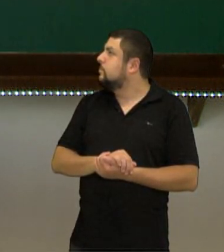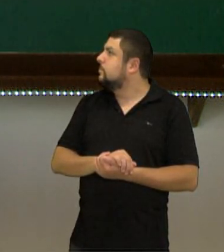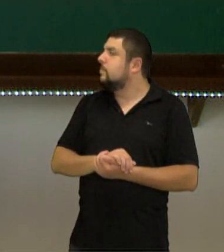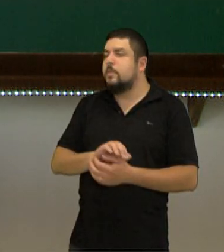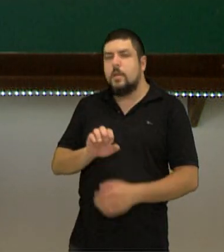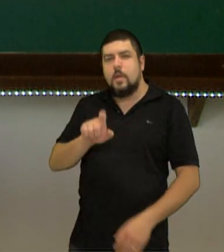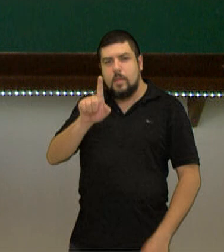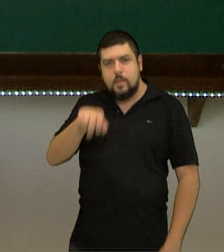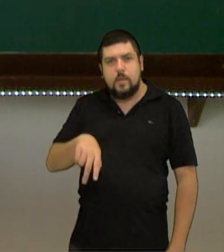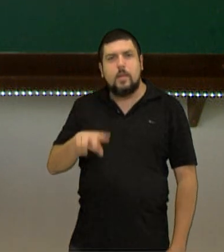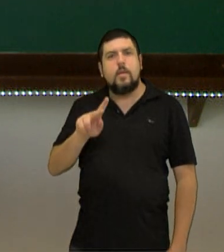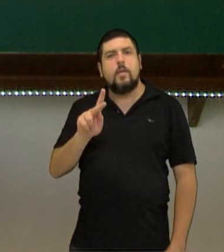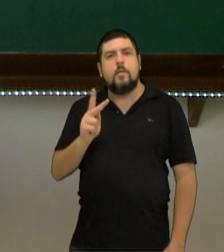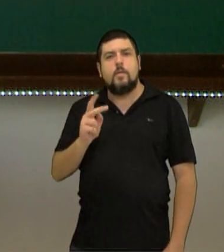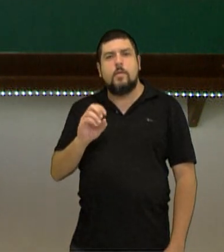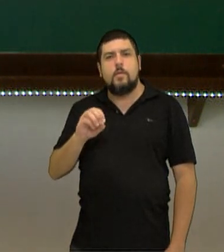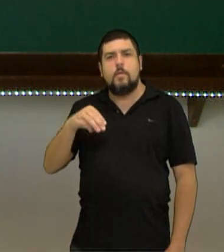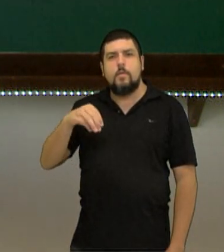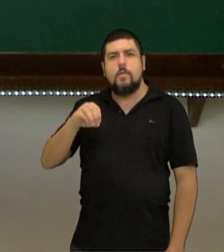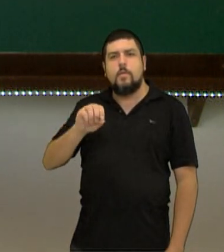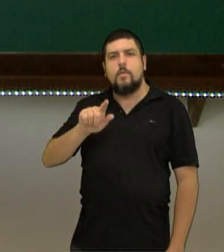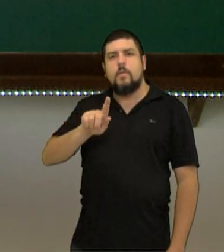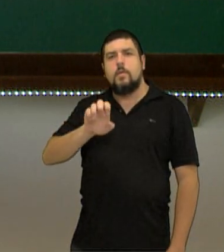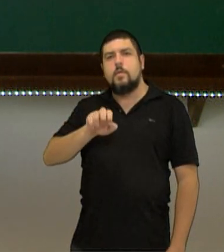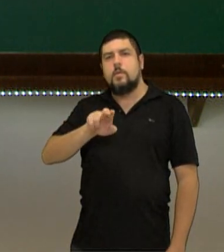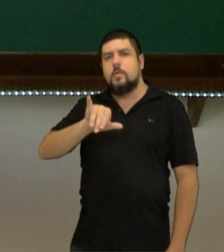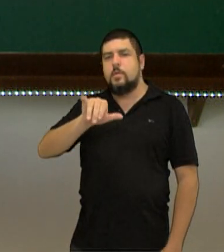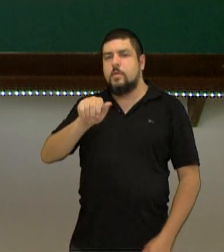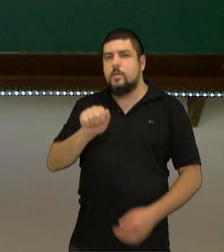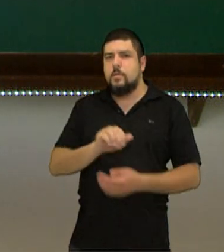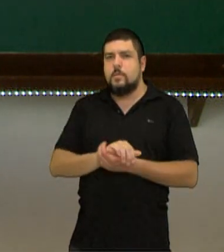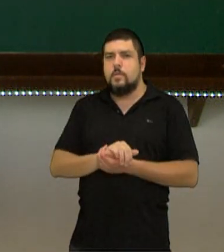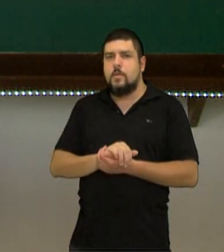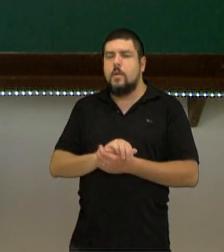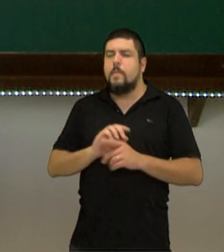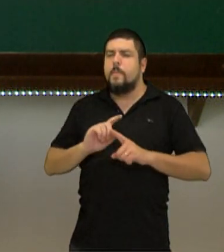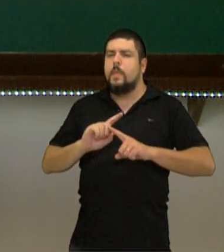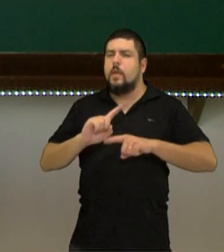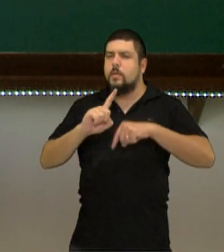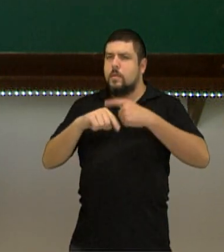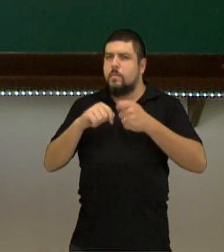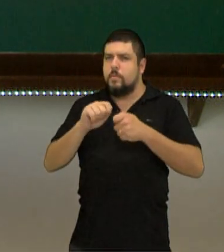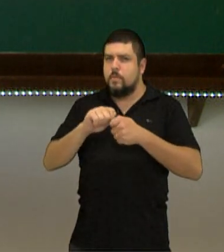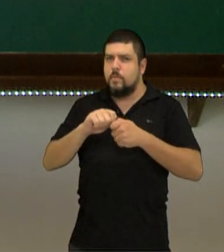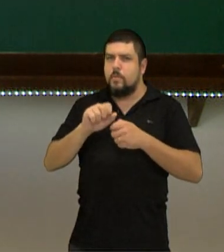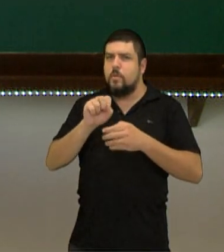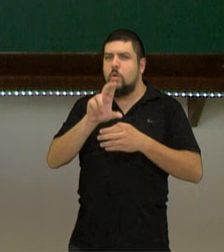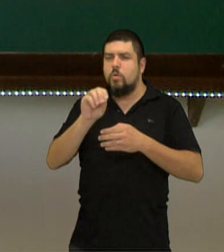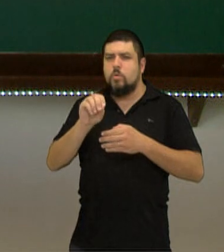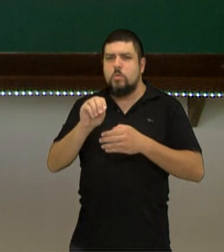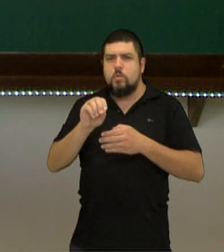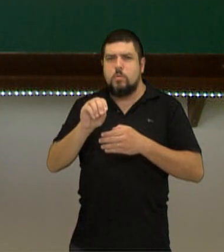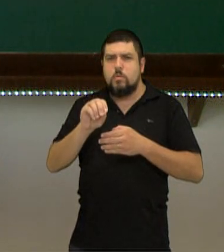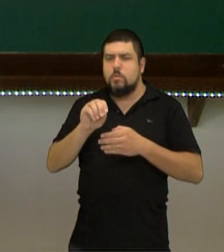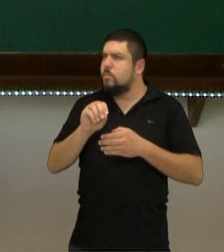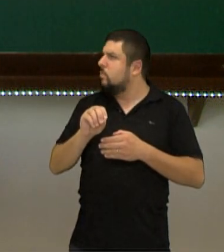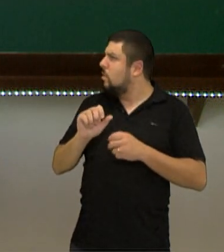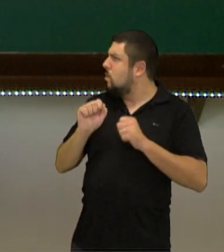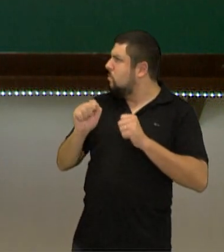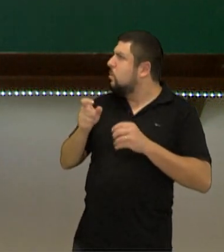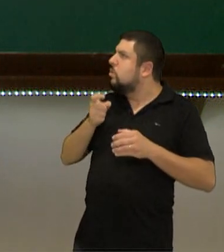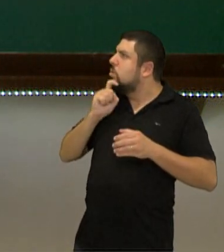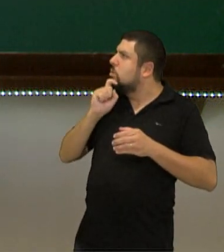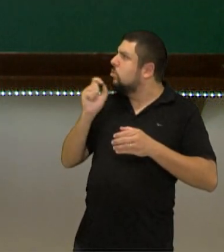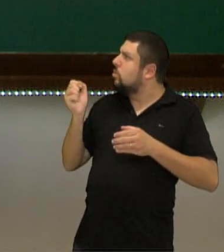mistura homogênea. Então, vamos adiante? Depois você faz o seu suquinho. E se colocar pedra de gelo? Boa pergunta.